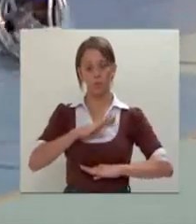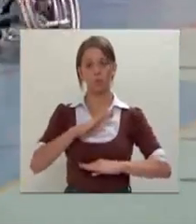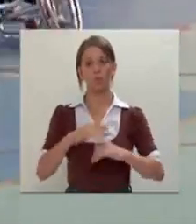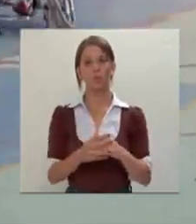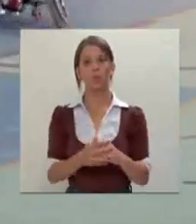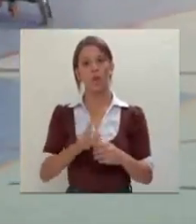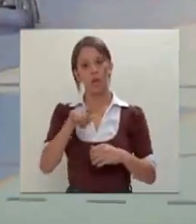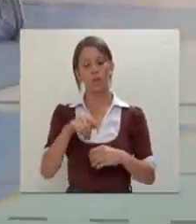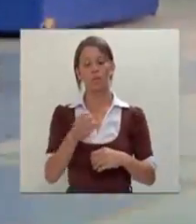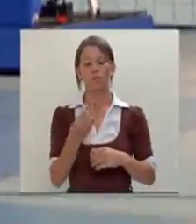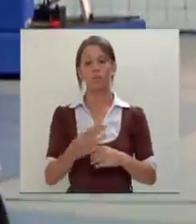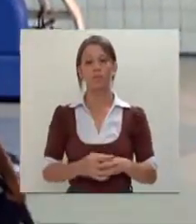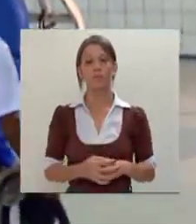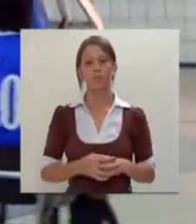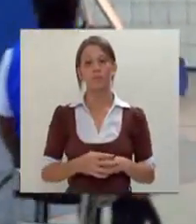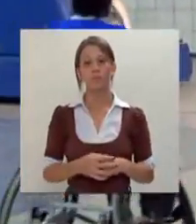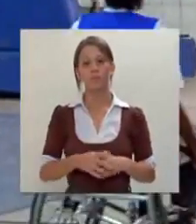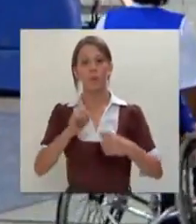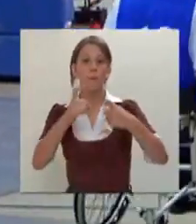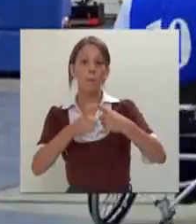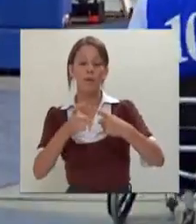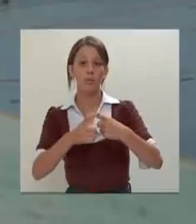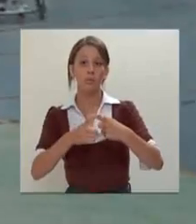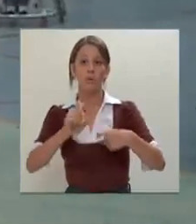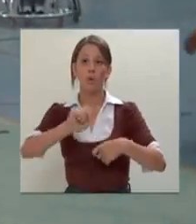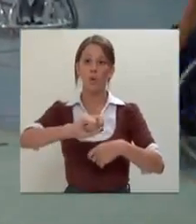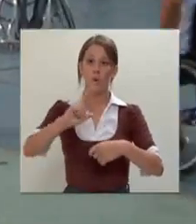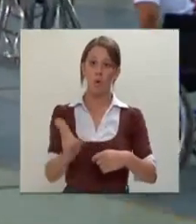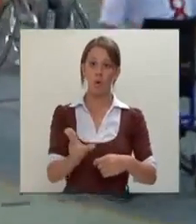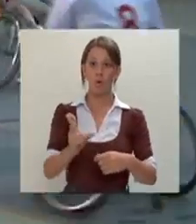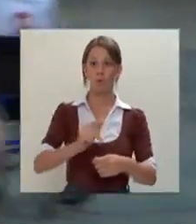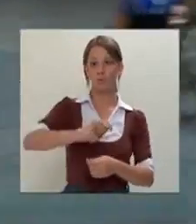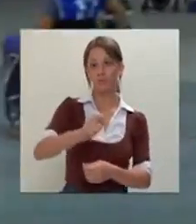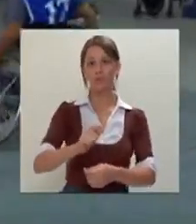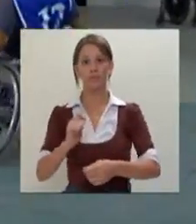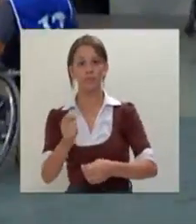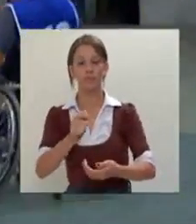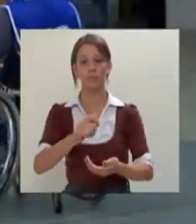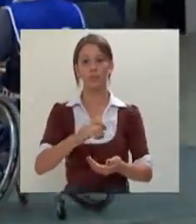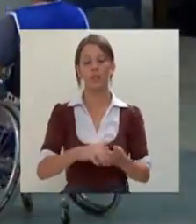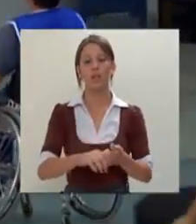Enquanto isso, jogadas rápidas e muitas cestas para a equipe ADEFAL SESI.